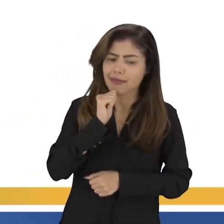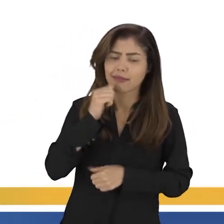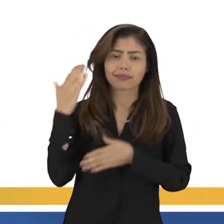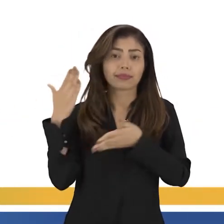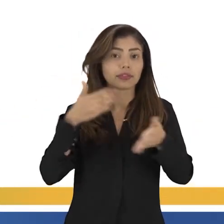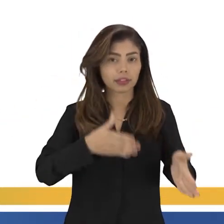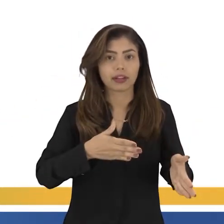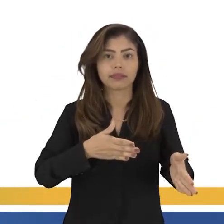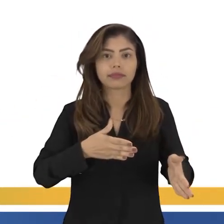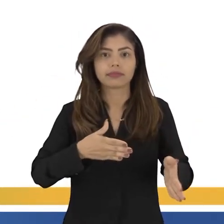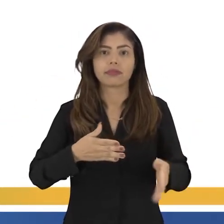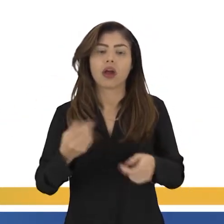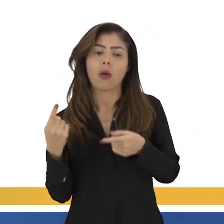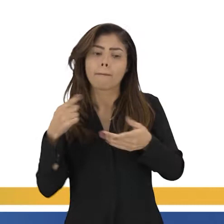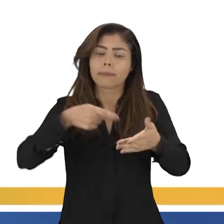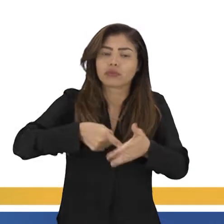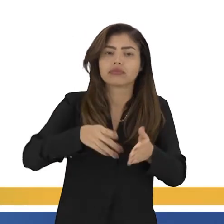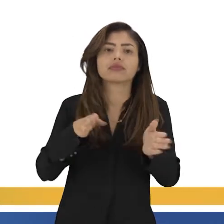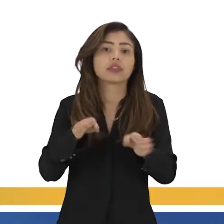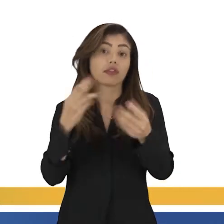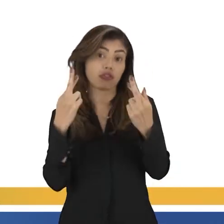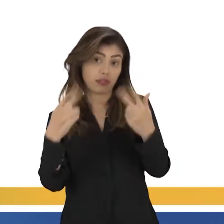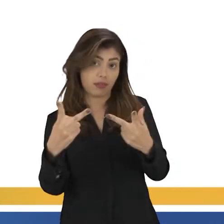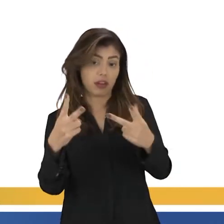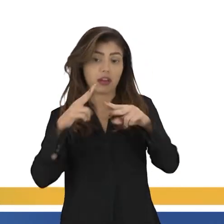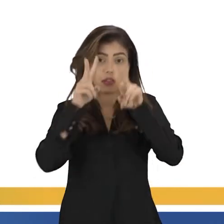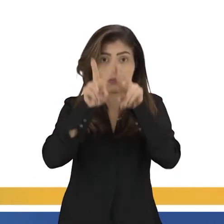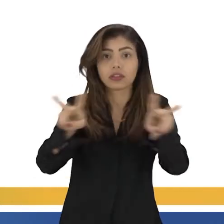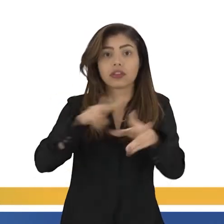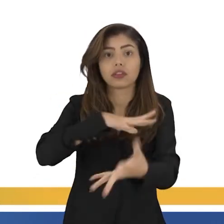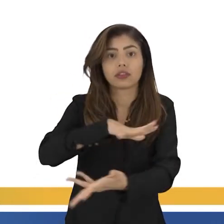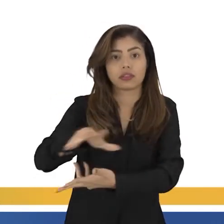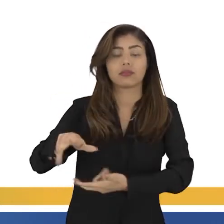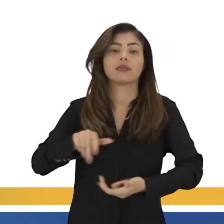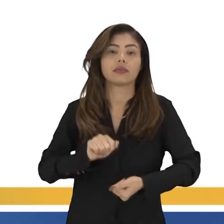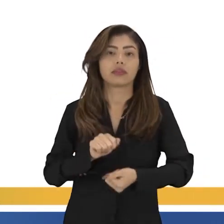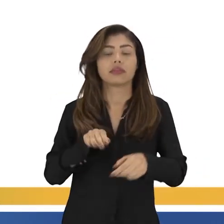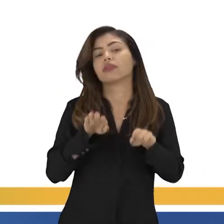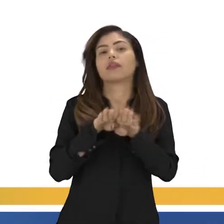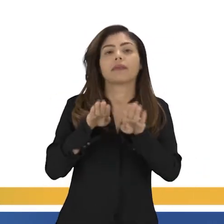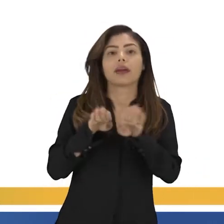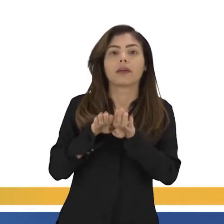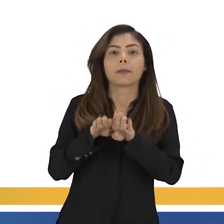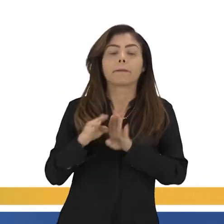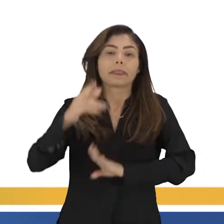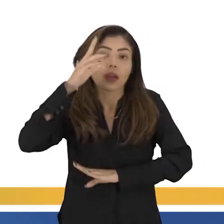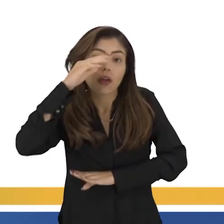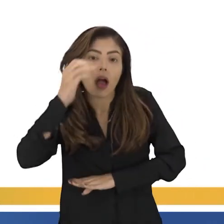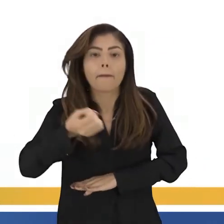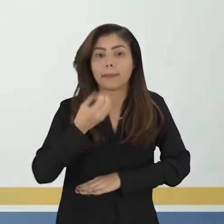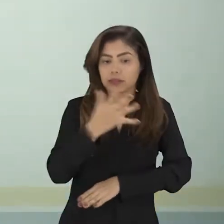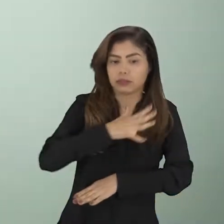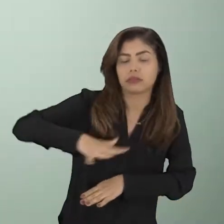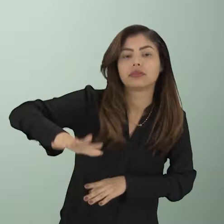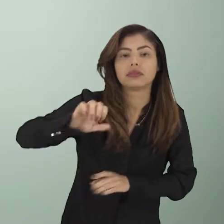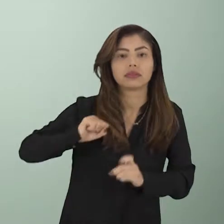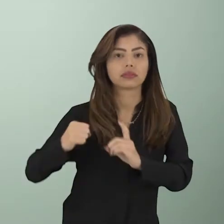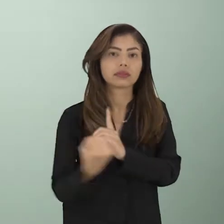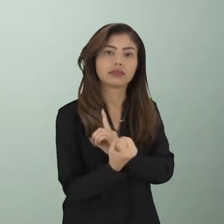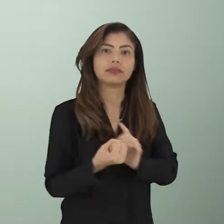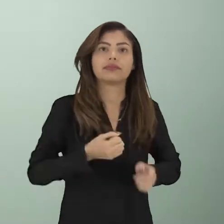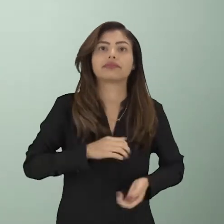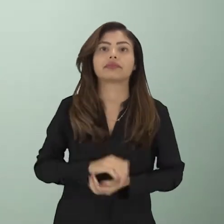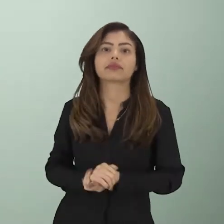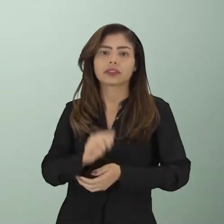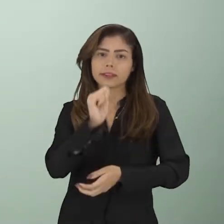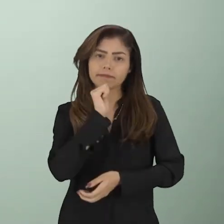conseguimos chegar a um consenso entre diferentes visões de mundo e o interesse individual e o bem coletivo. Ainda no